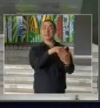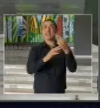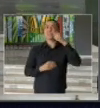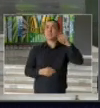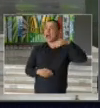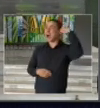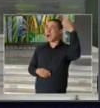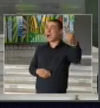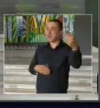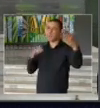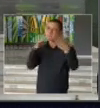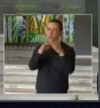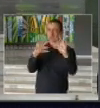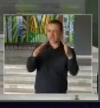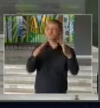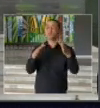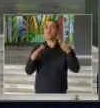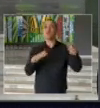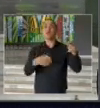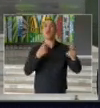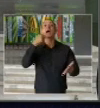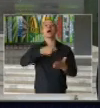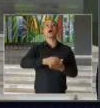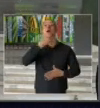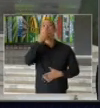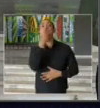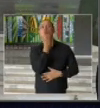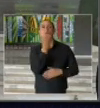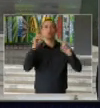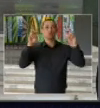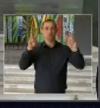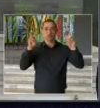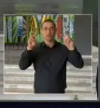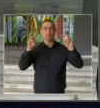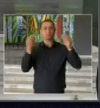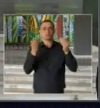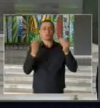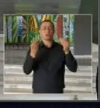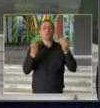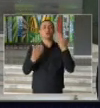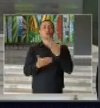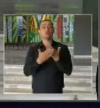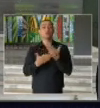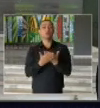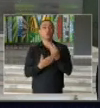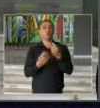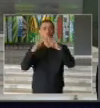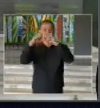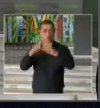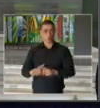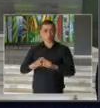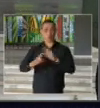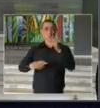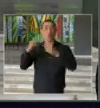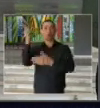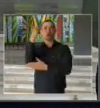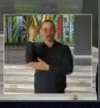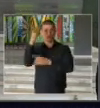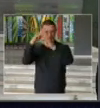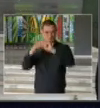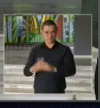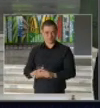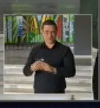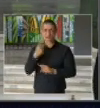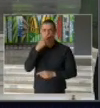brasileiro, Rocha. É, é o brasileiro. Então, quer voltar o Paulistão? Quer voltar? Então volte de acordo que quais são as datas que não vão